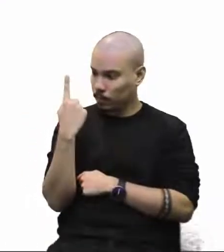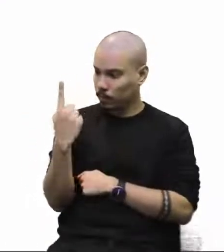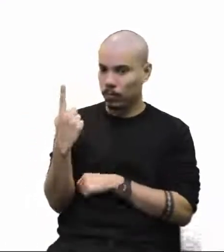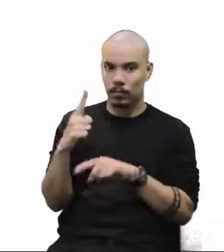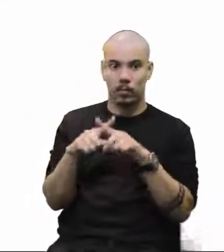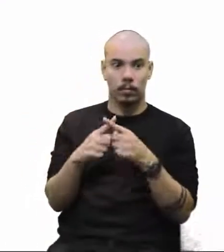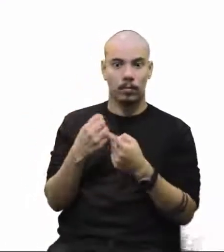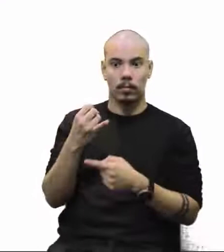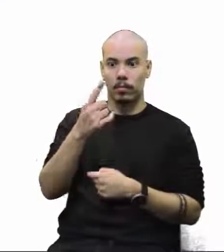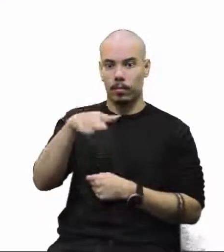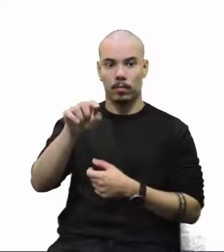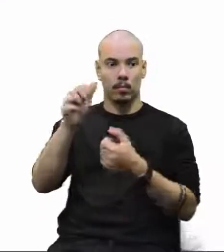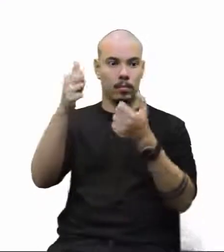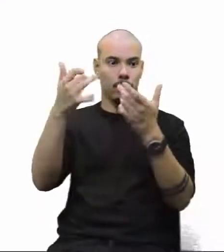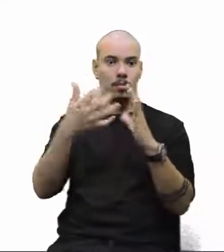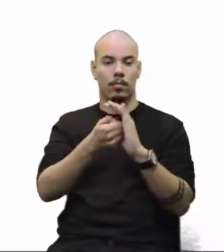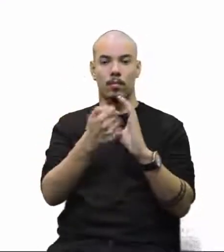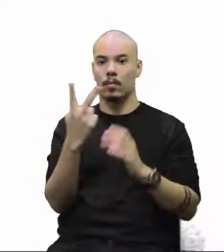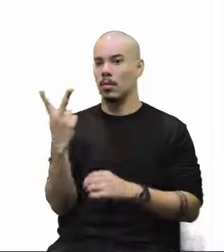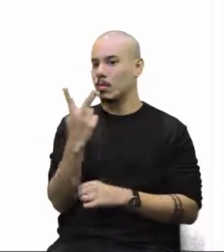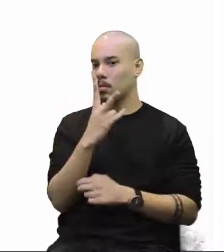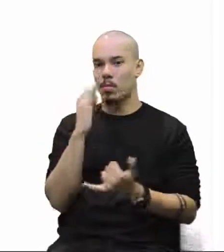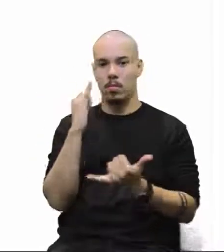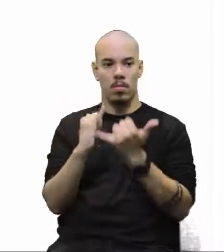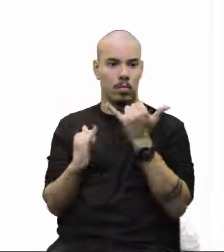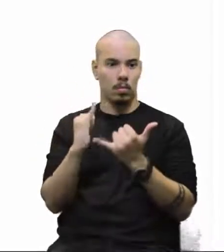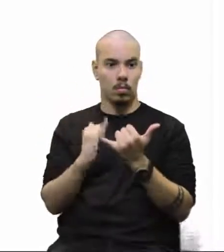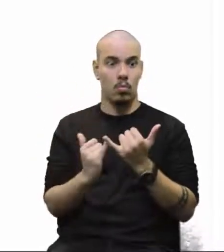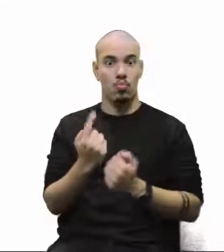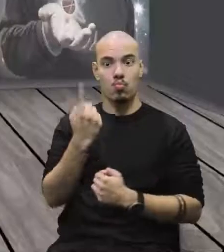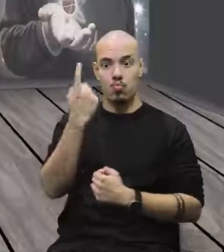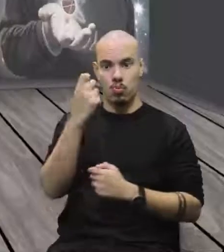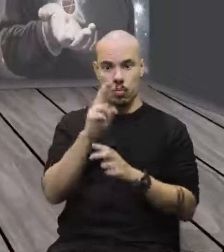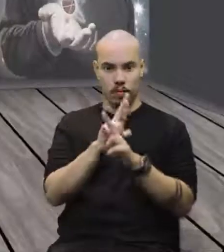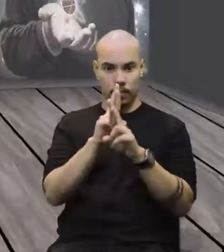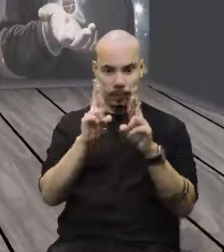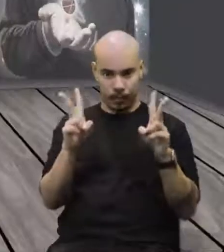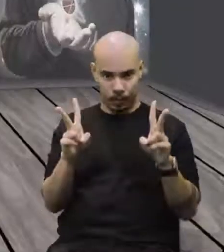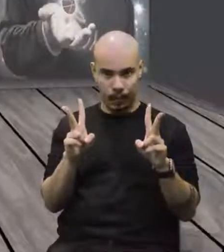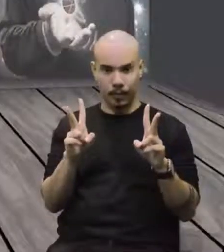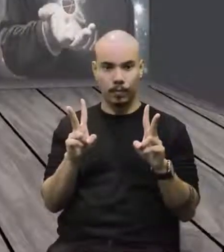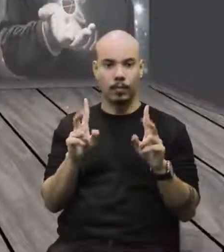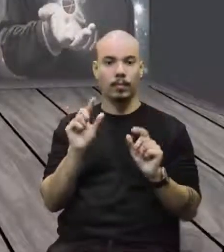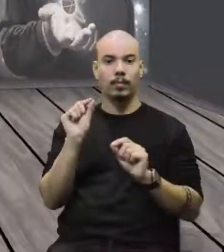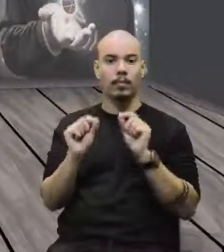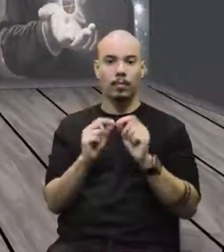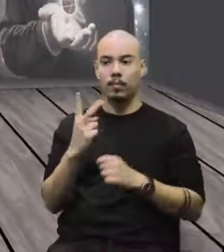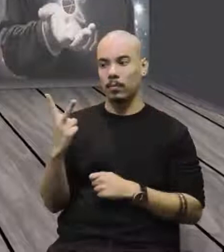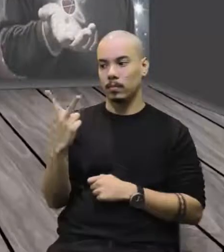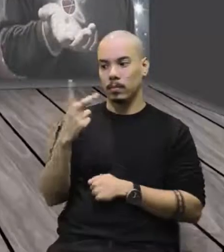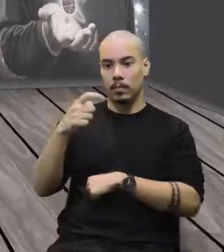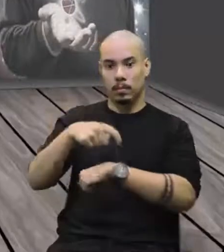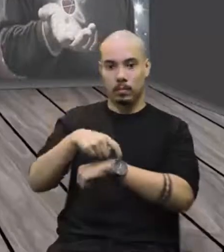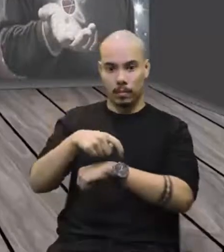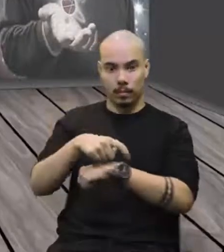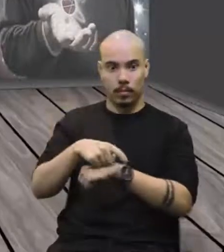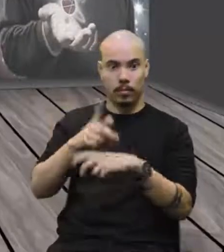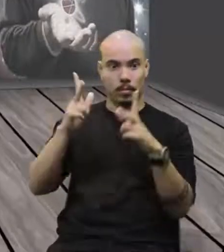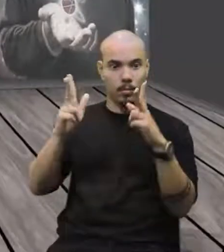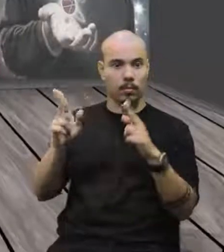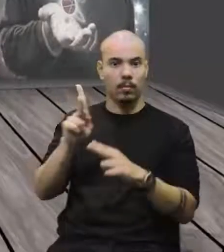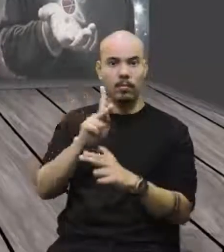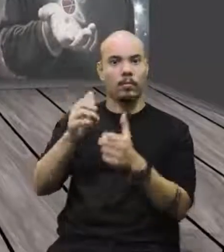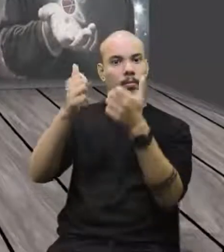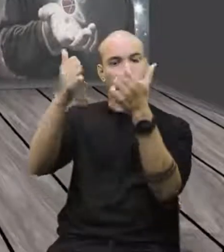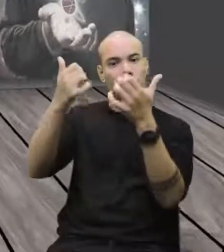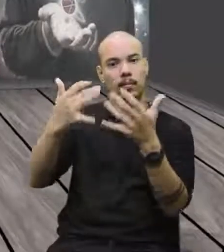que quando você caracteriza, as duas são iguais. A única diferença, pessoal, dá uma olhadinha aqui. Ali os dois momentos são iguais, igual o Décio está falando, só